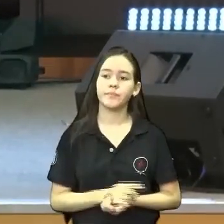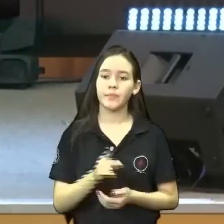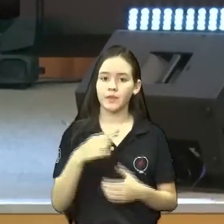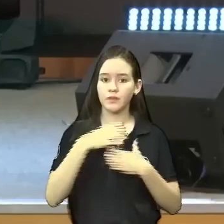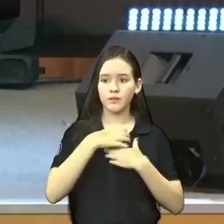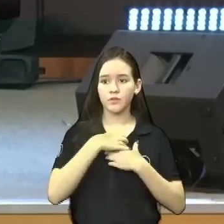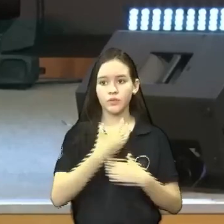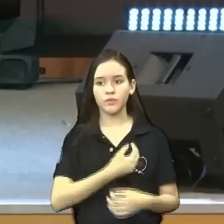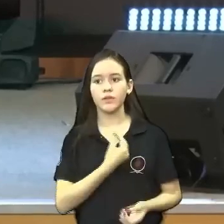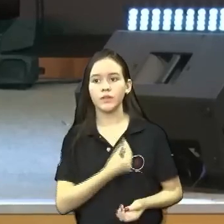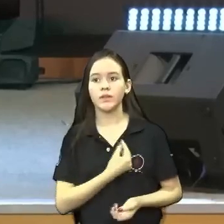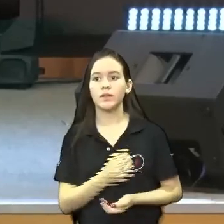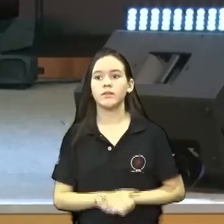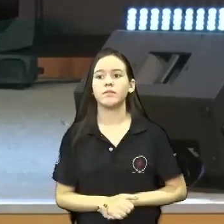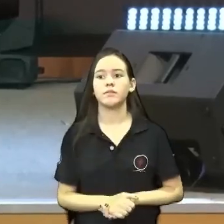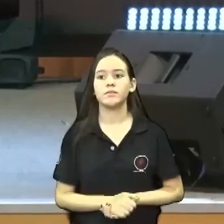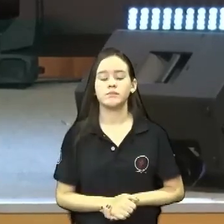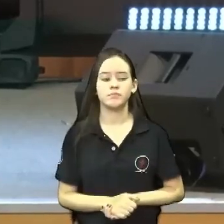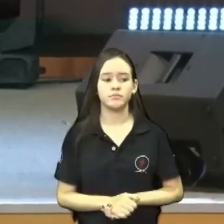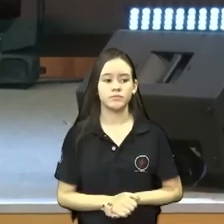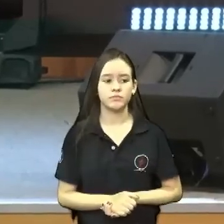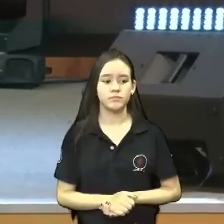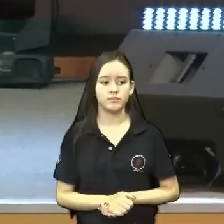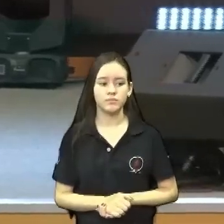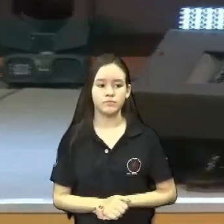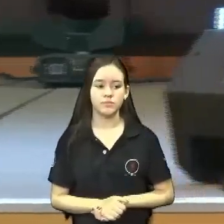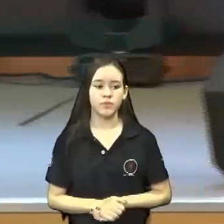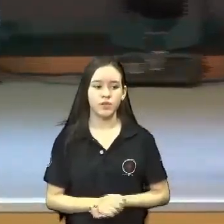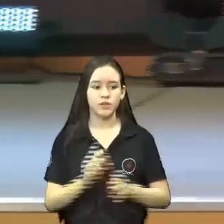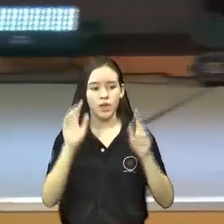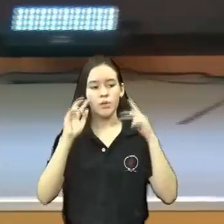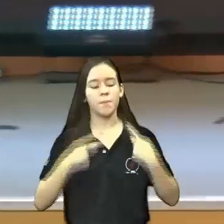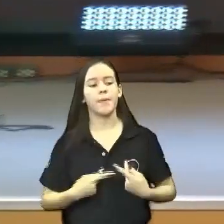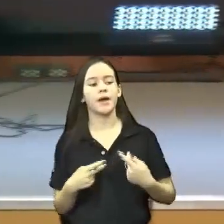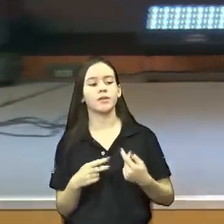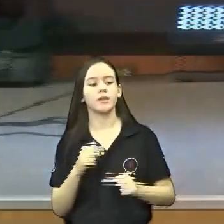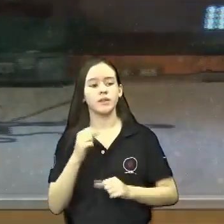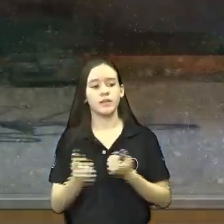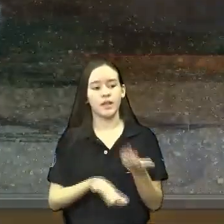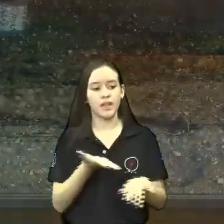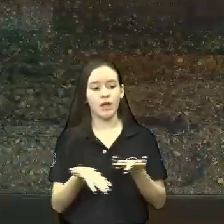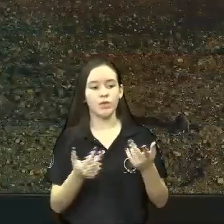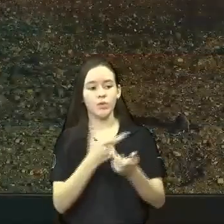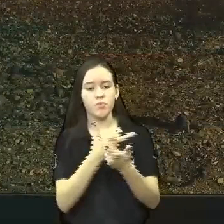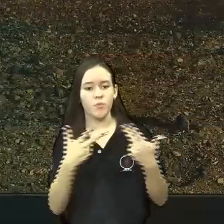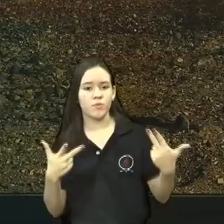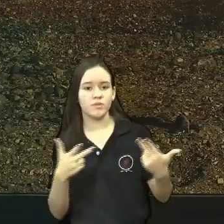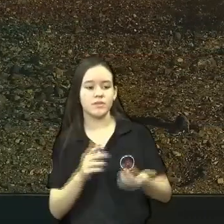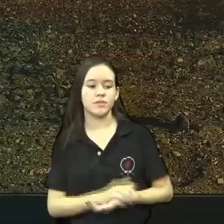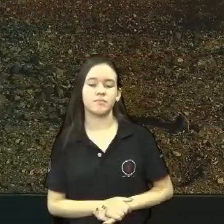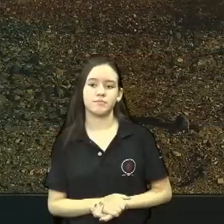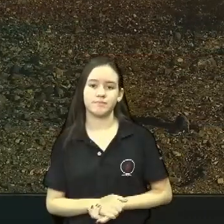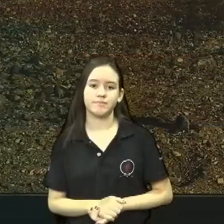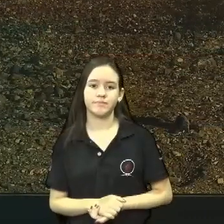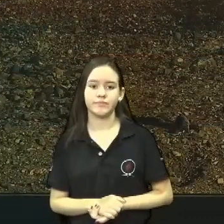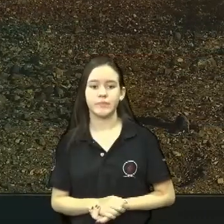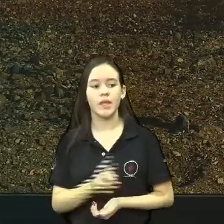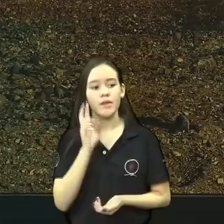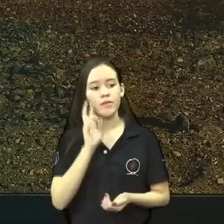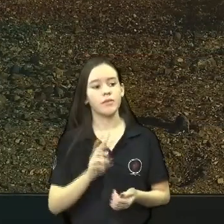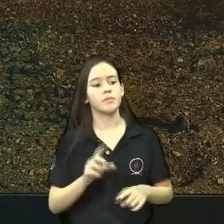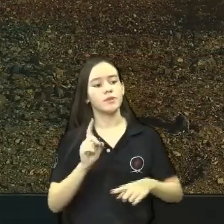vida é a coisificação do ser humano Olha o que que nós estamos vendo hoje no